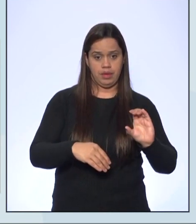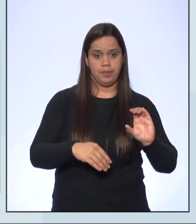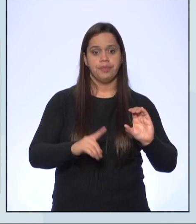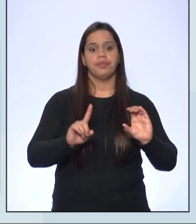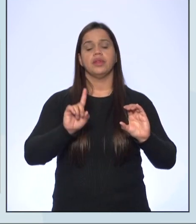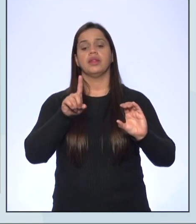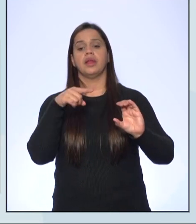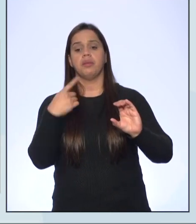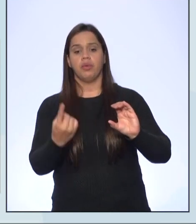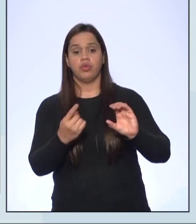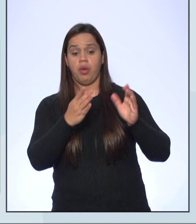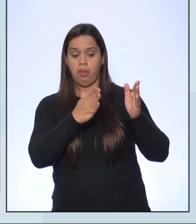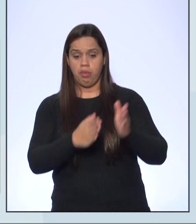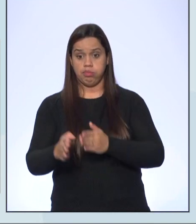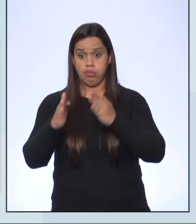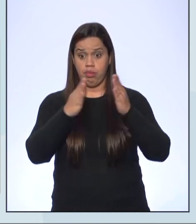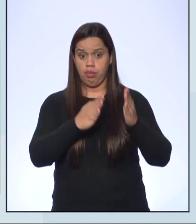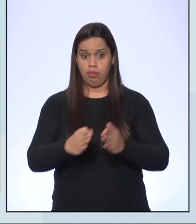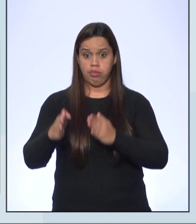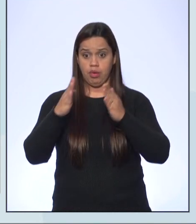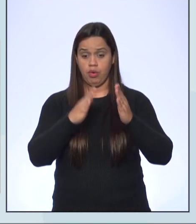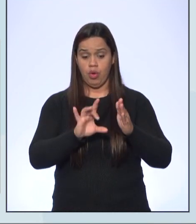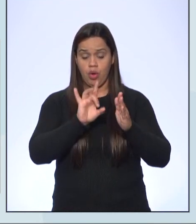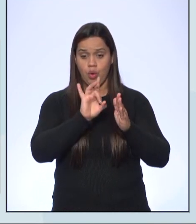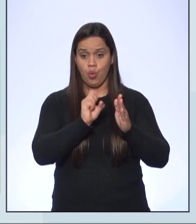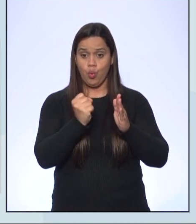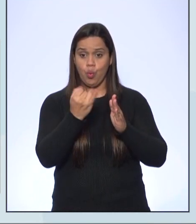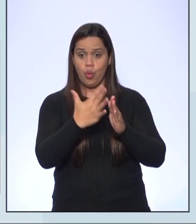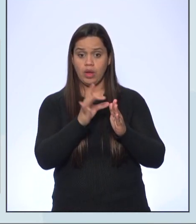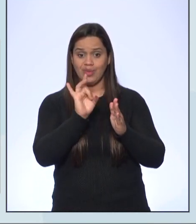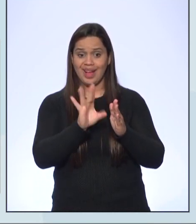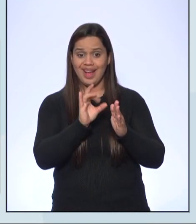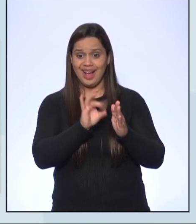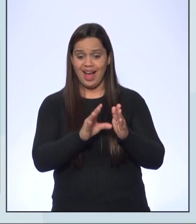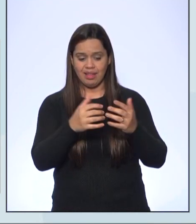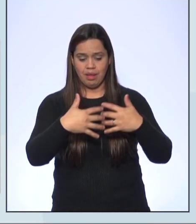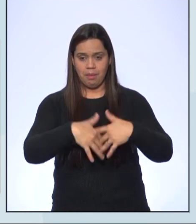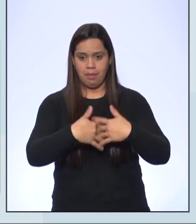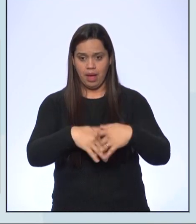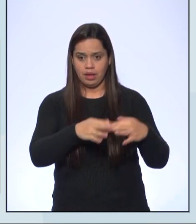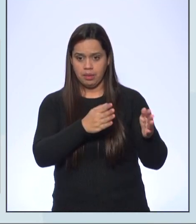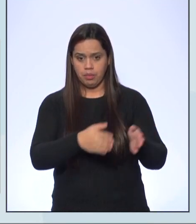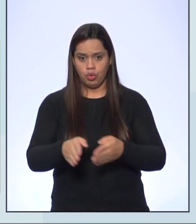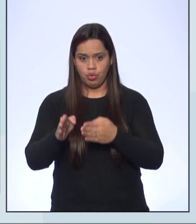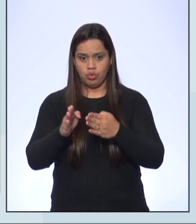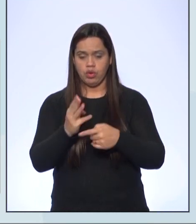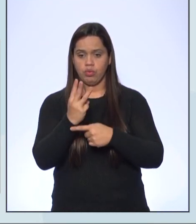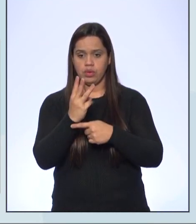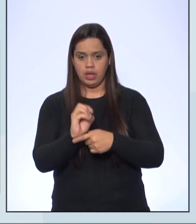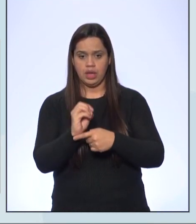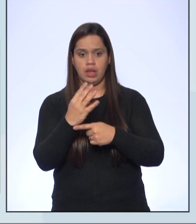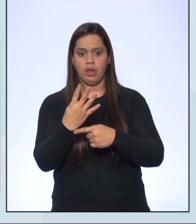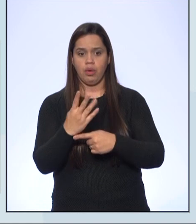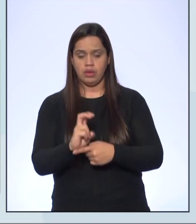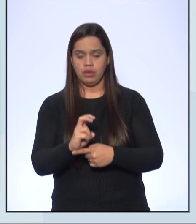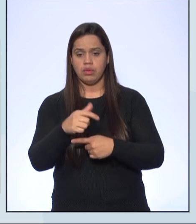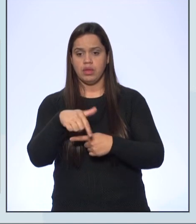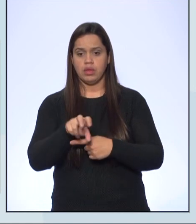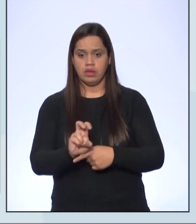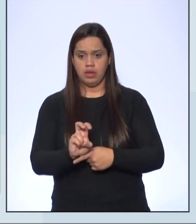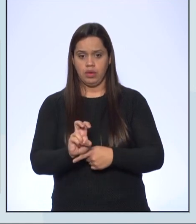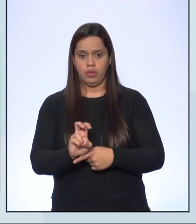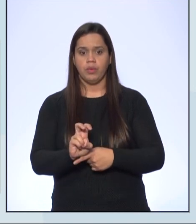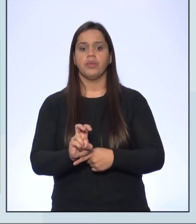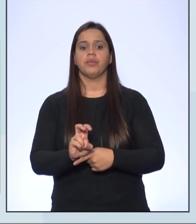Beleza. Eu coloquei a produção, o quanto cada um produz. Então, eu tinha 30, 45 e